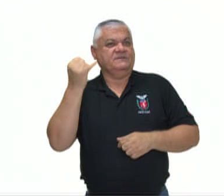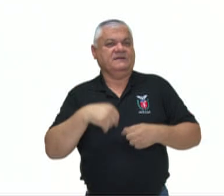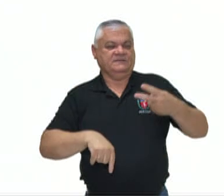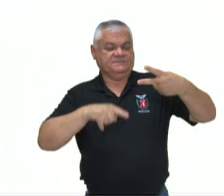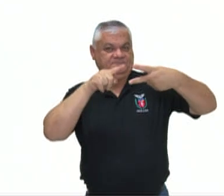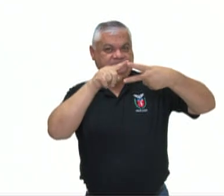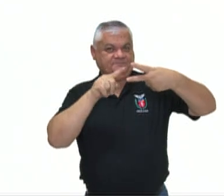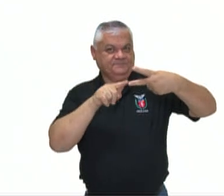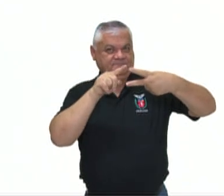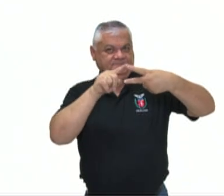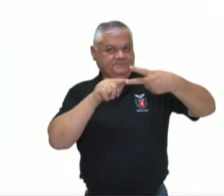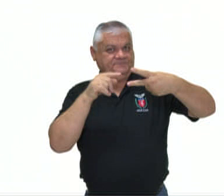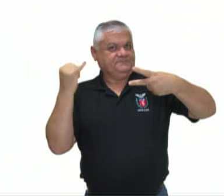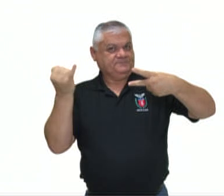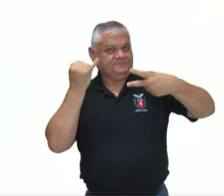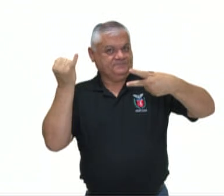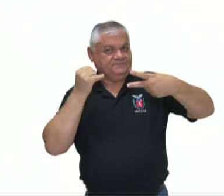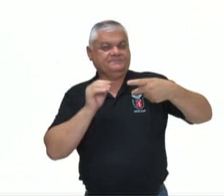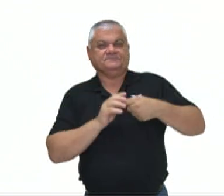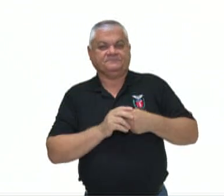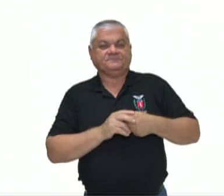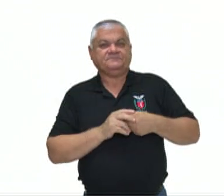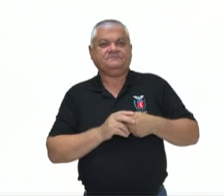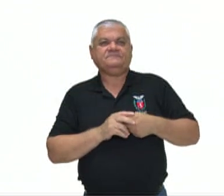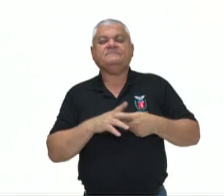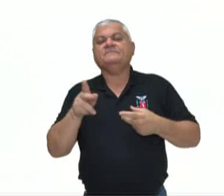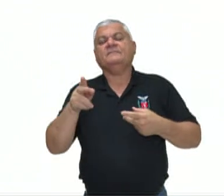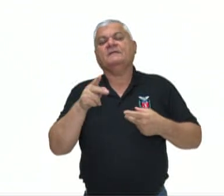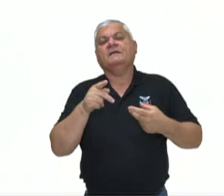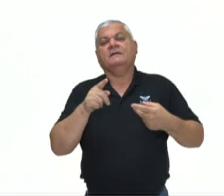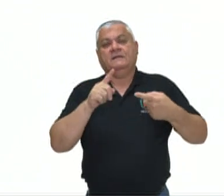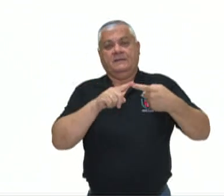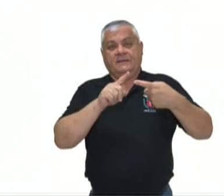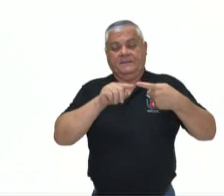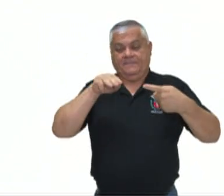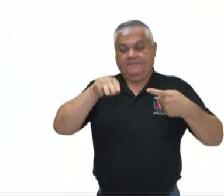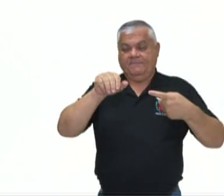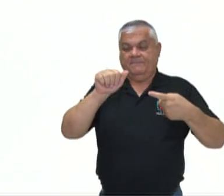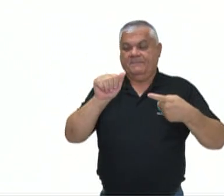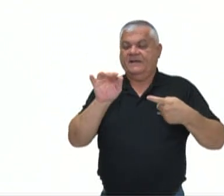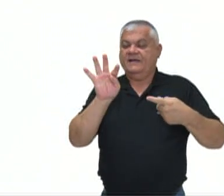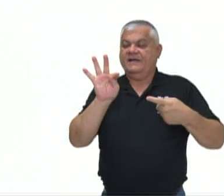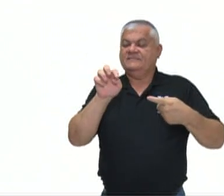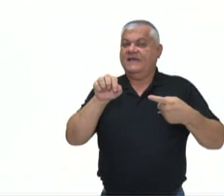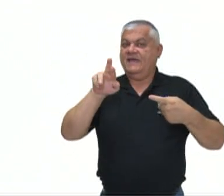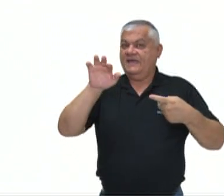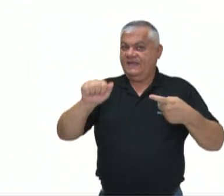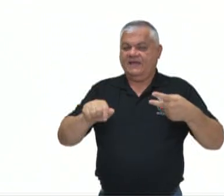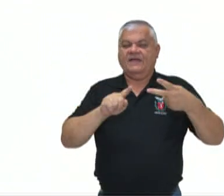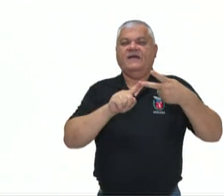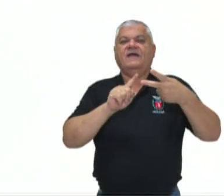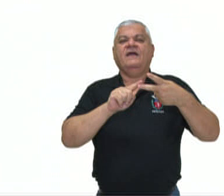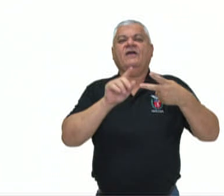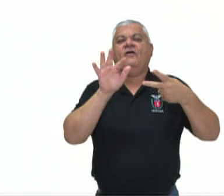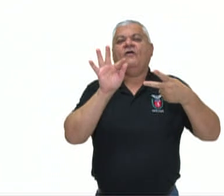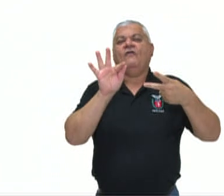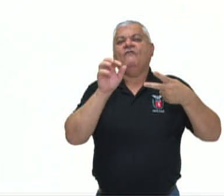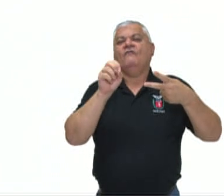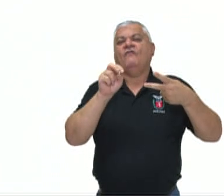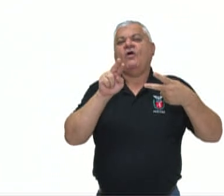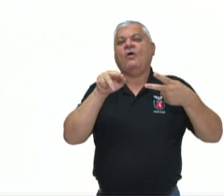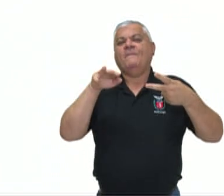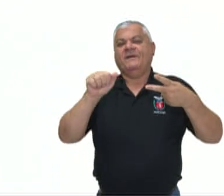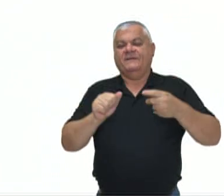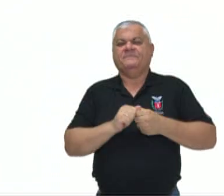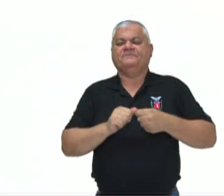duas distinções importantes na metafísica aristotélica. A diferença entre matéria e forma e potência e ato. O que é a matéria? A